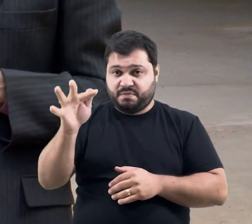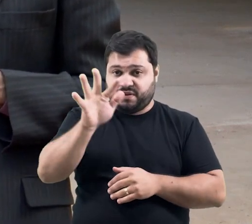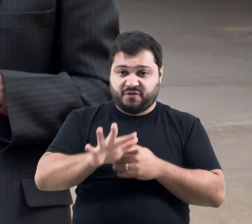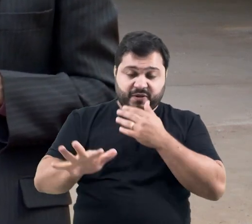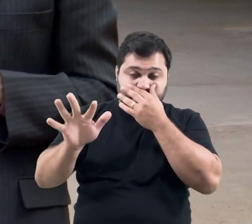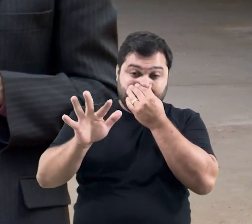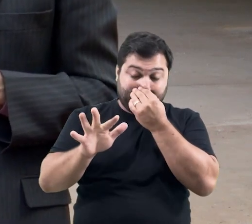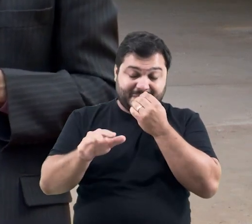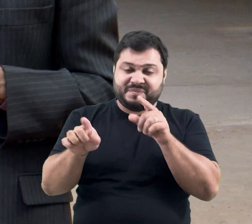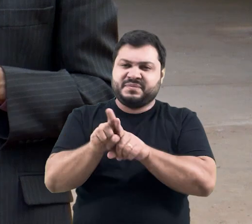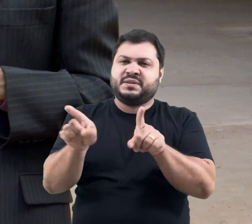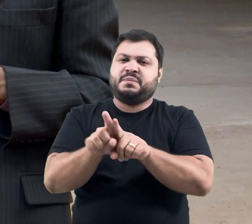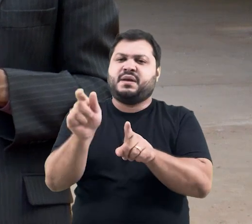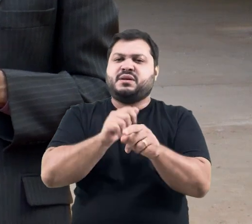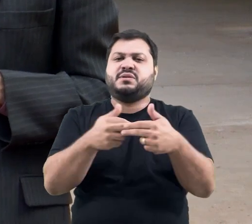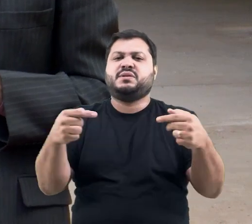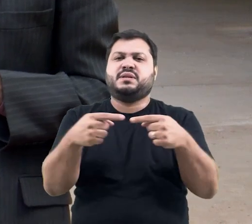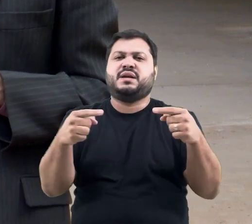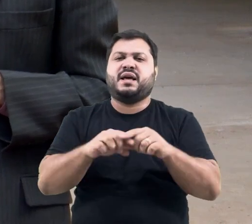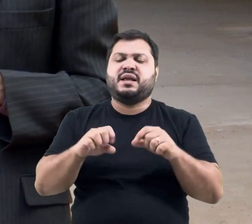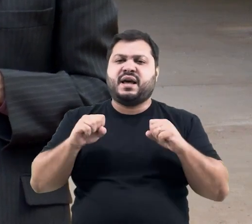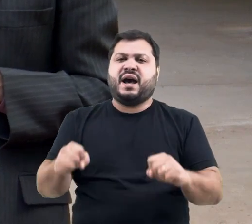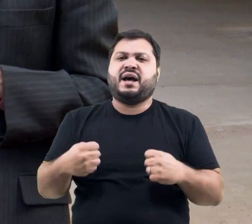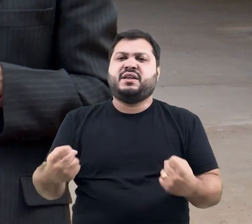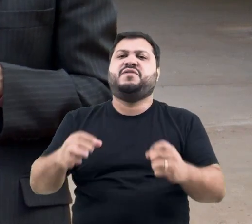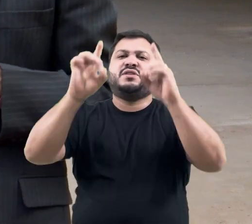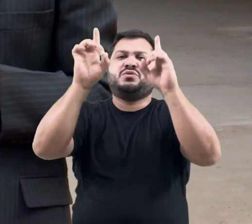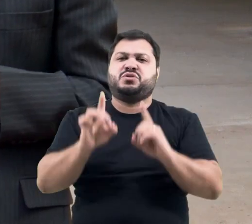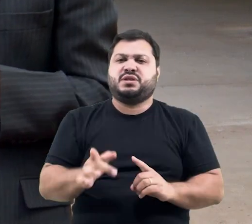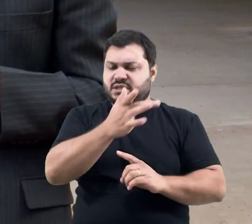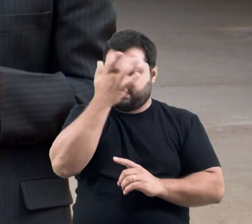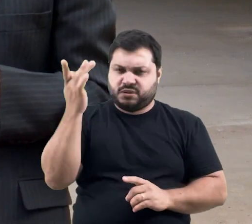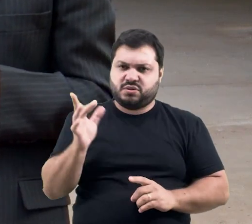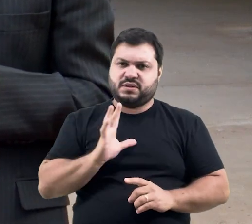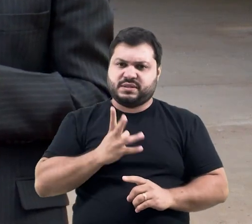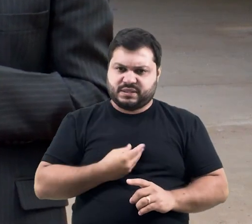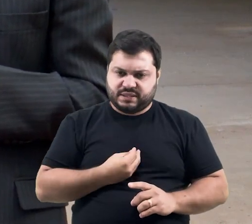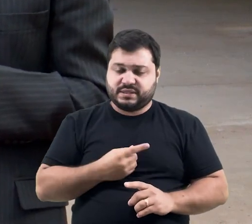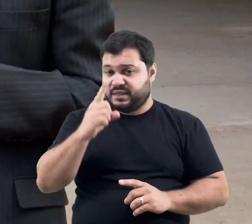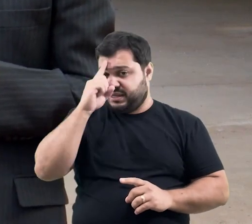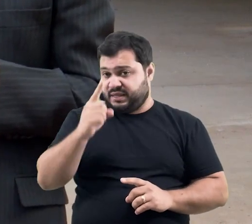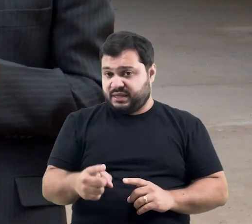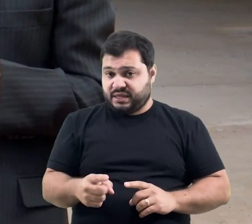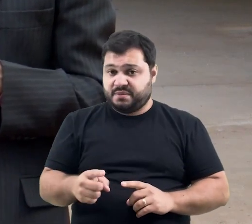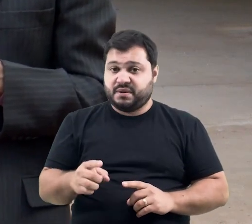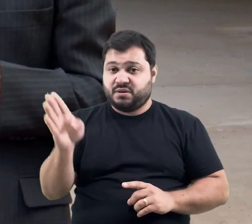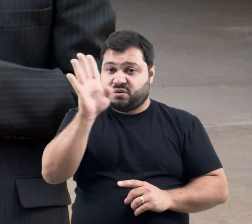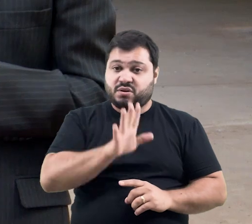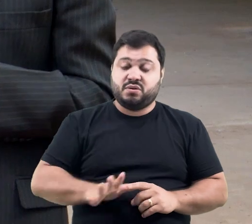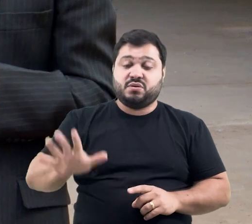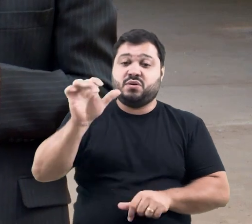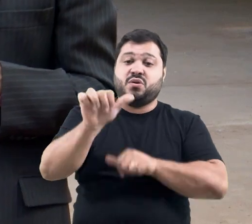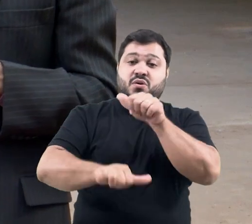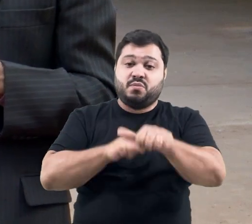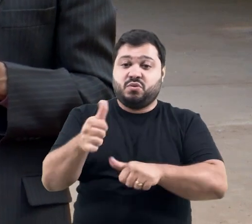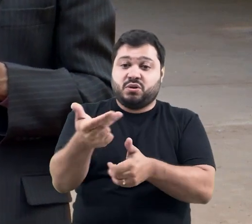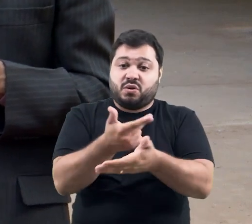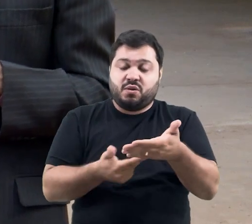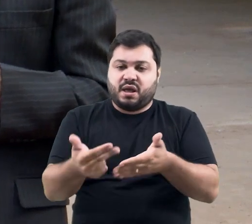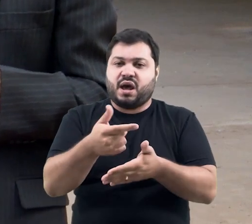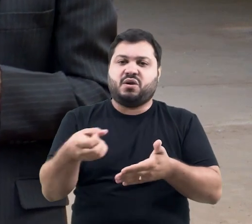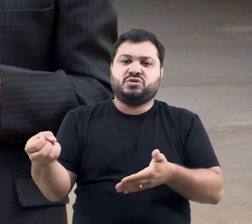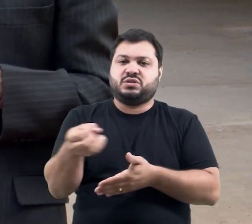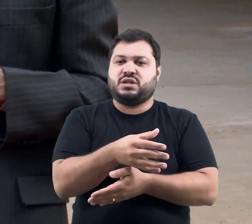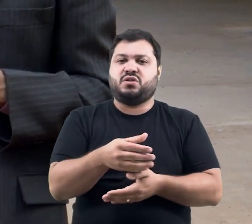Ministério Público Federal e de entidades ligadas à defesa dos direitos das pessoas trans, determinando que a União altere